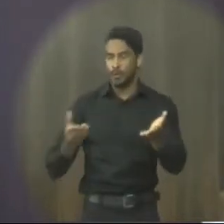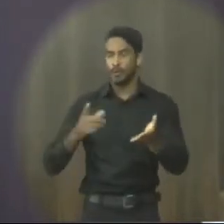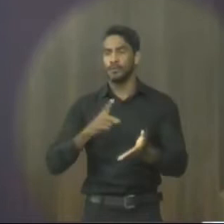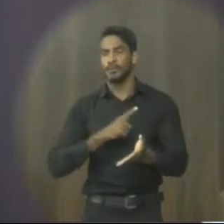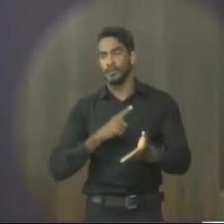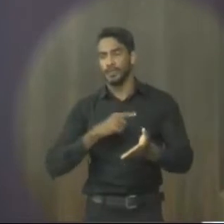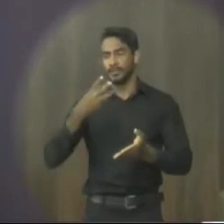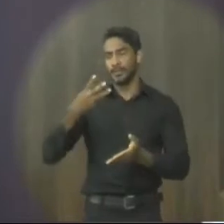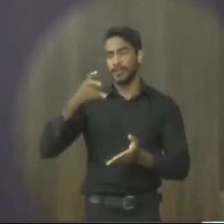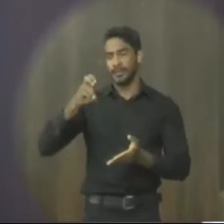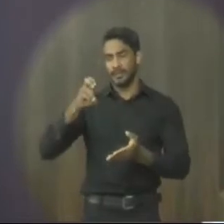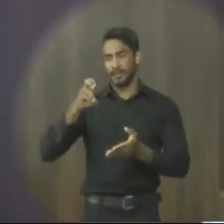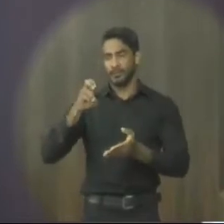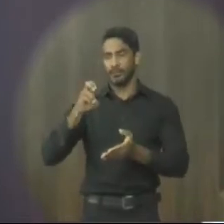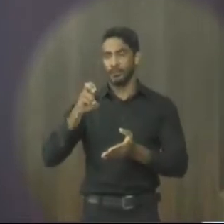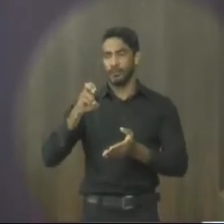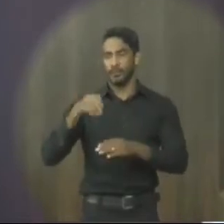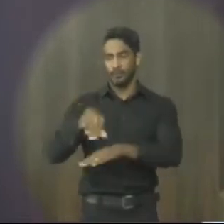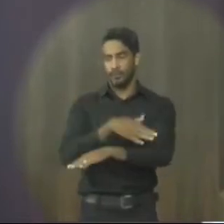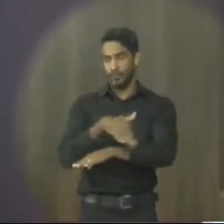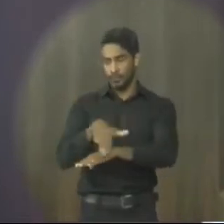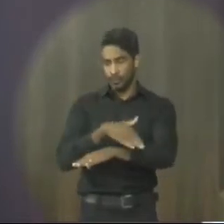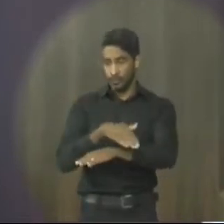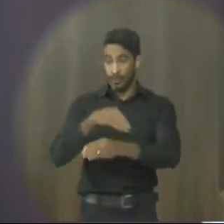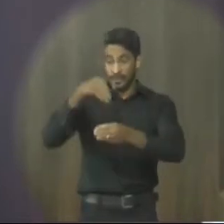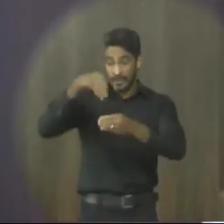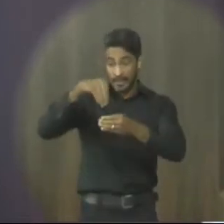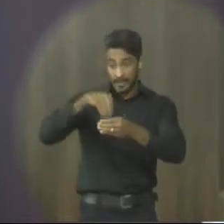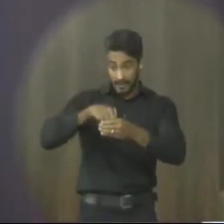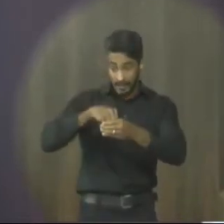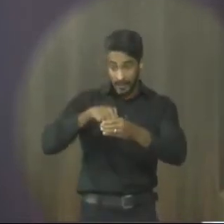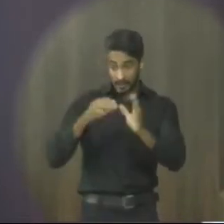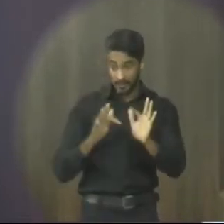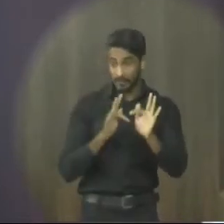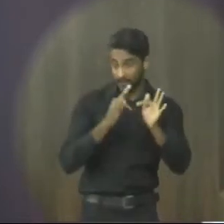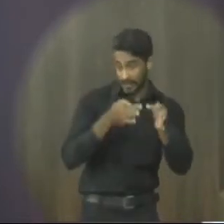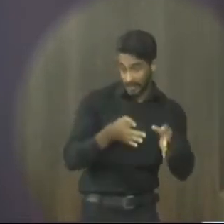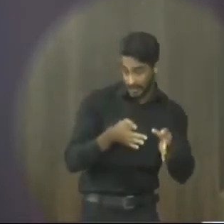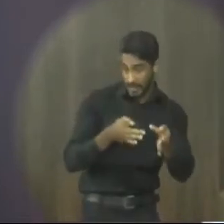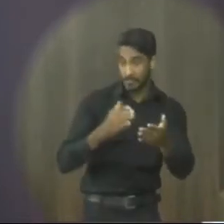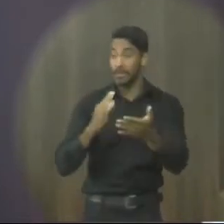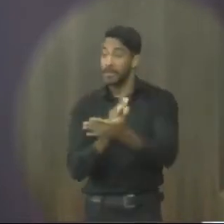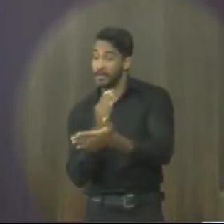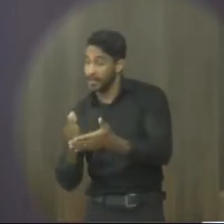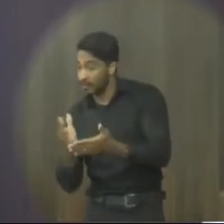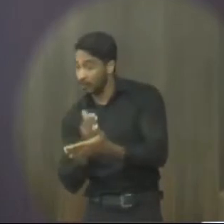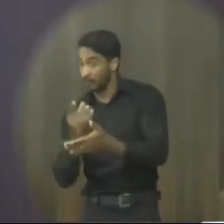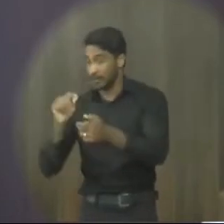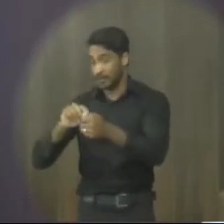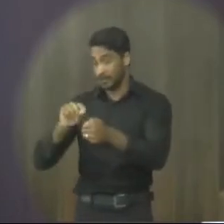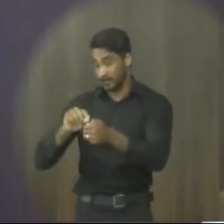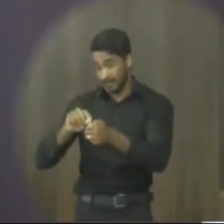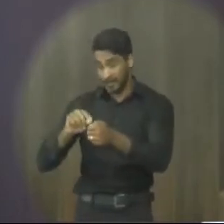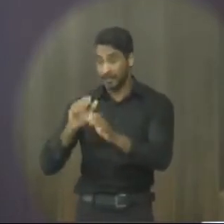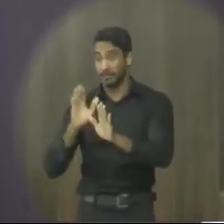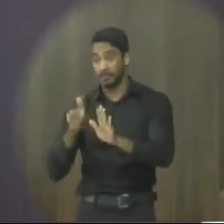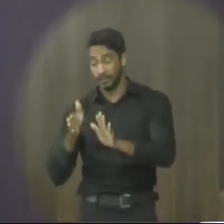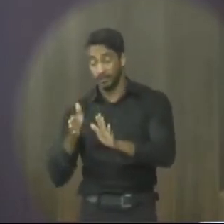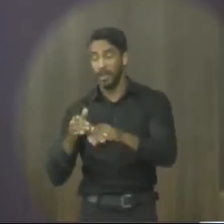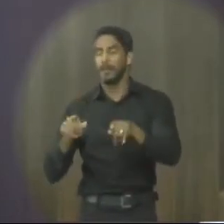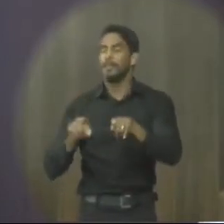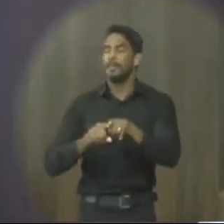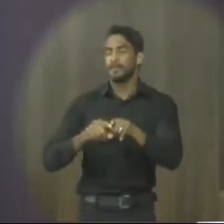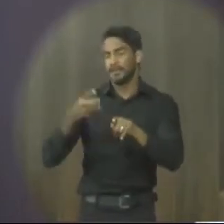a gente já está com 35 ruas, dentre ruas finalizadas e ruas em andamento. É, além